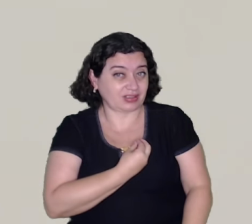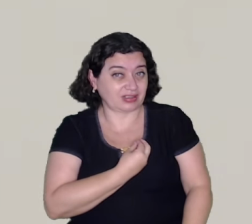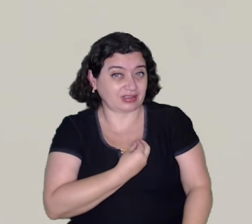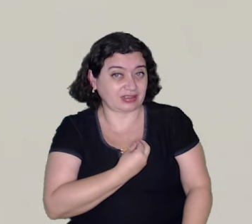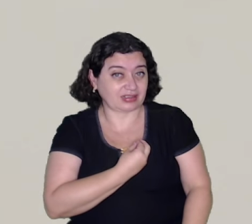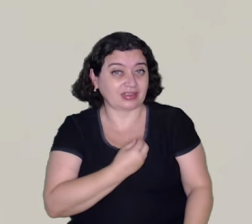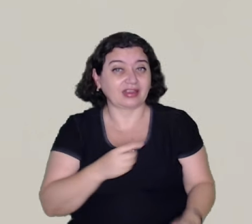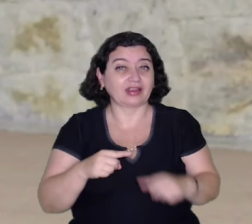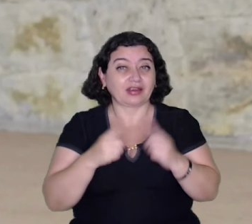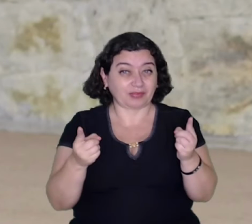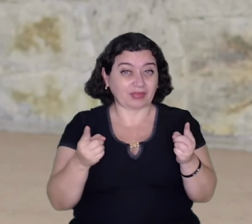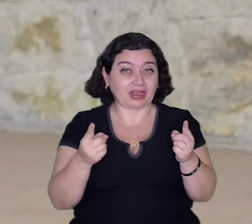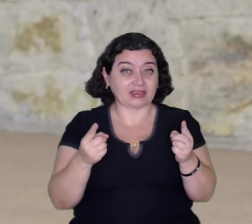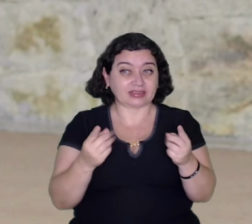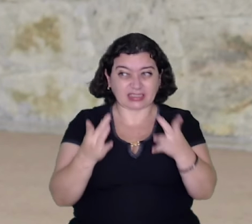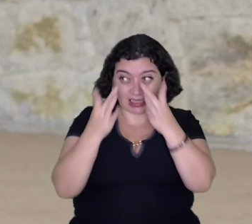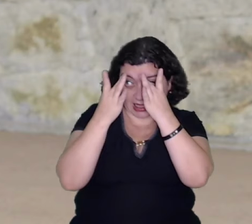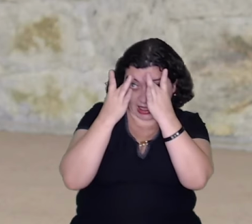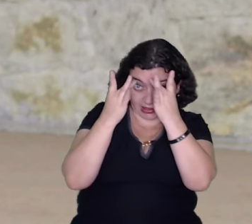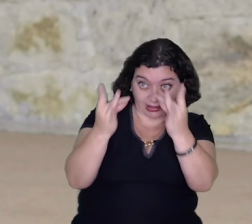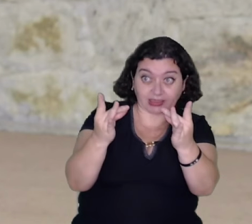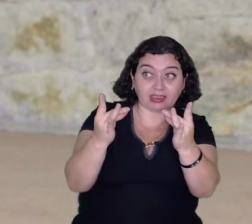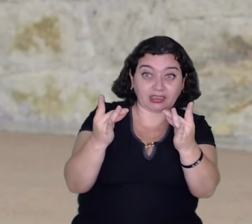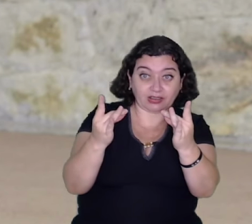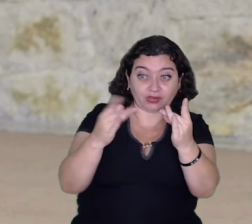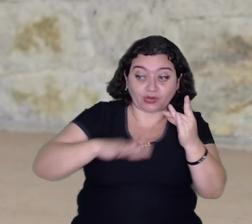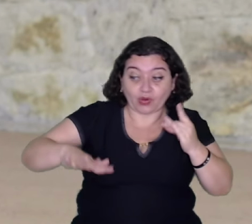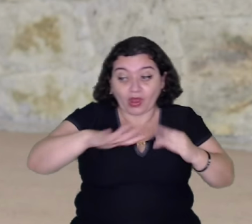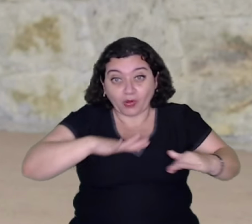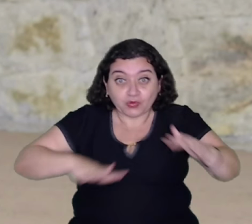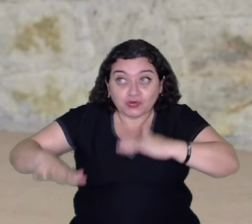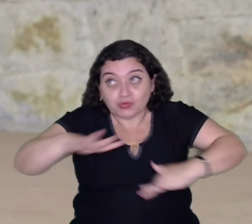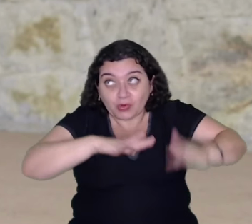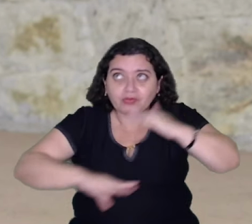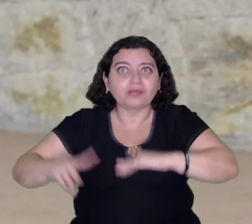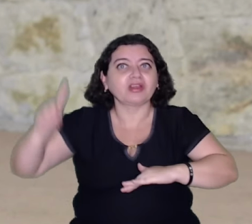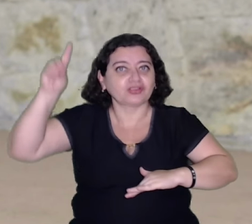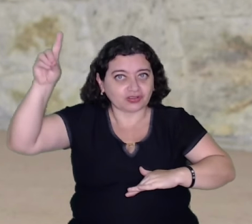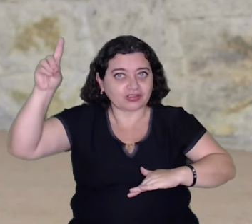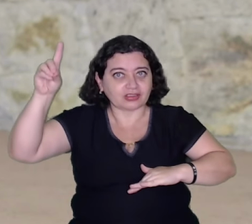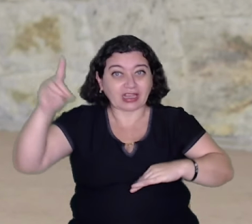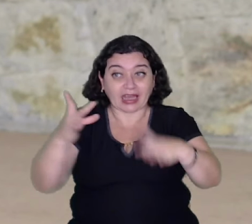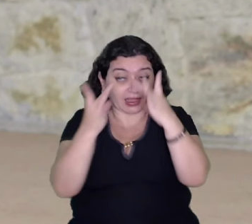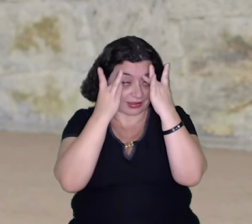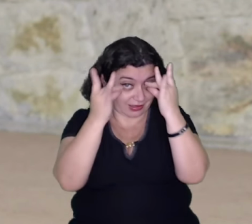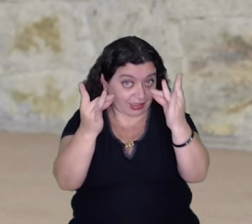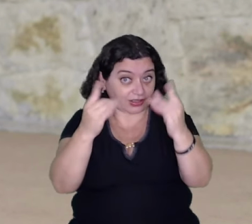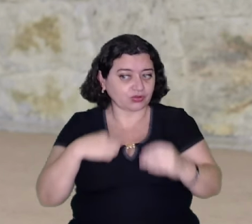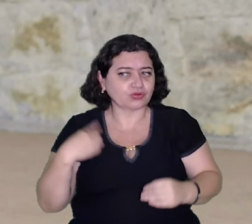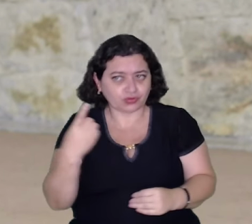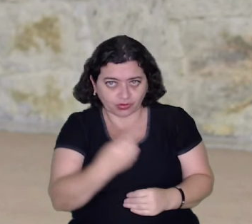Mas quando nós estamos atentos aos movimentos de Deus, né? Quando nós estamos atentos,